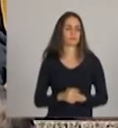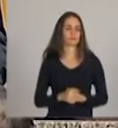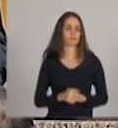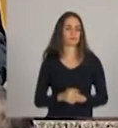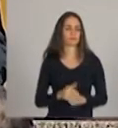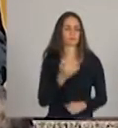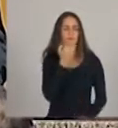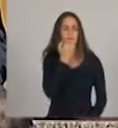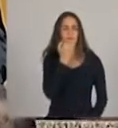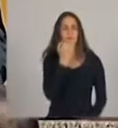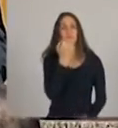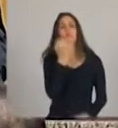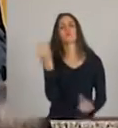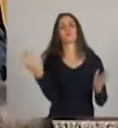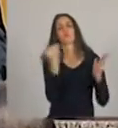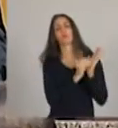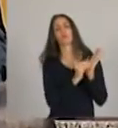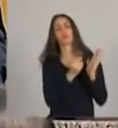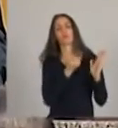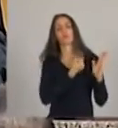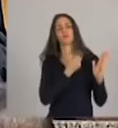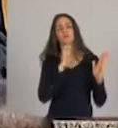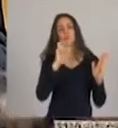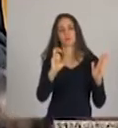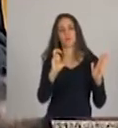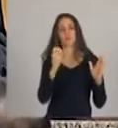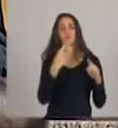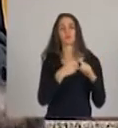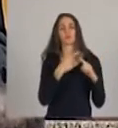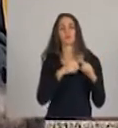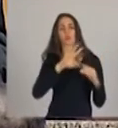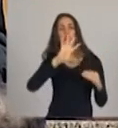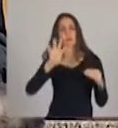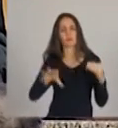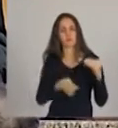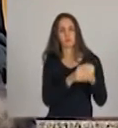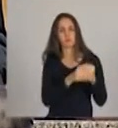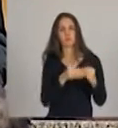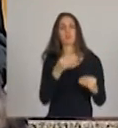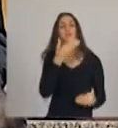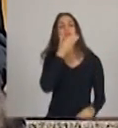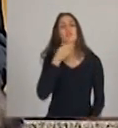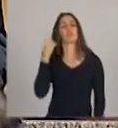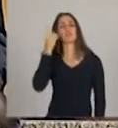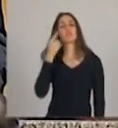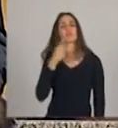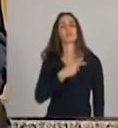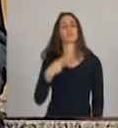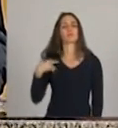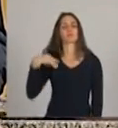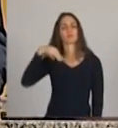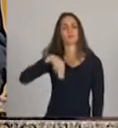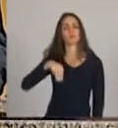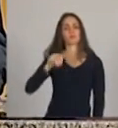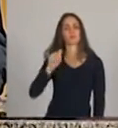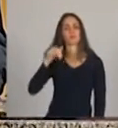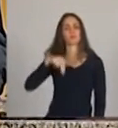item 5 na pauta, tendo em vista que a emenda do deputado Marcos Mansur